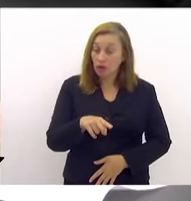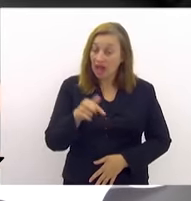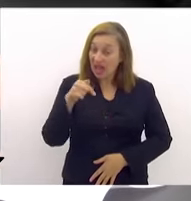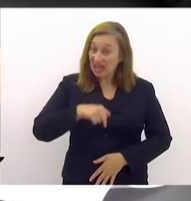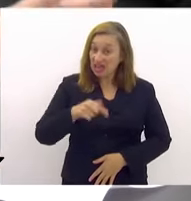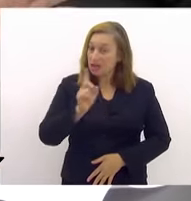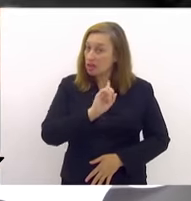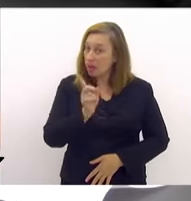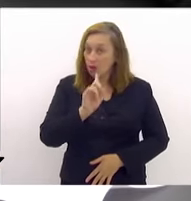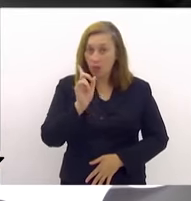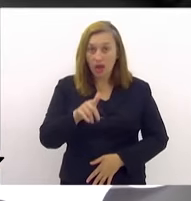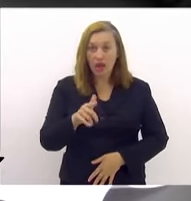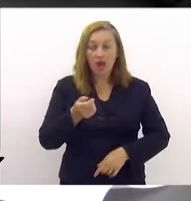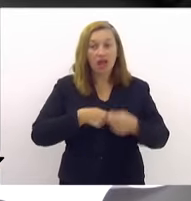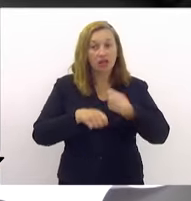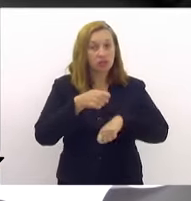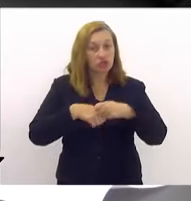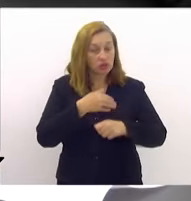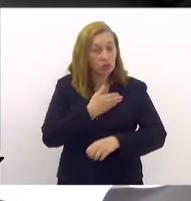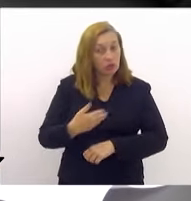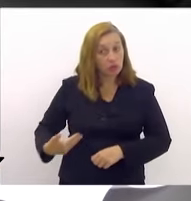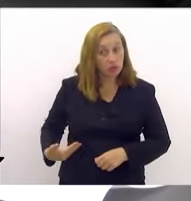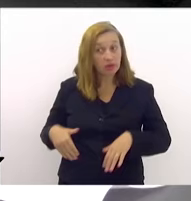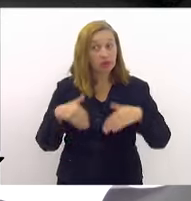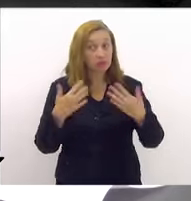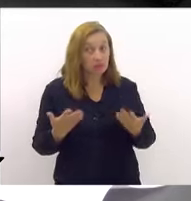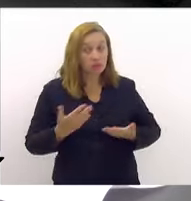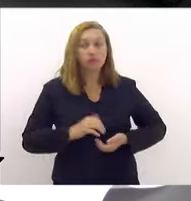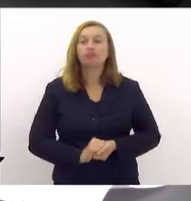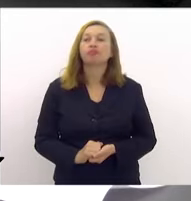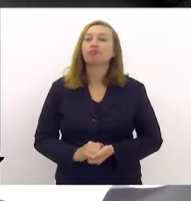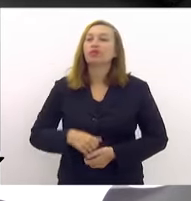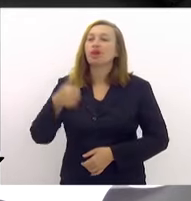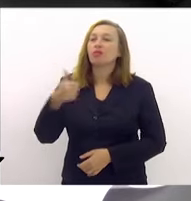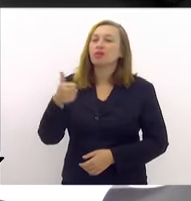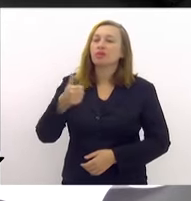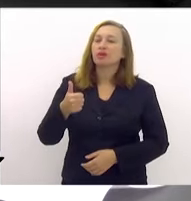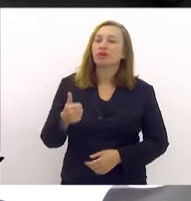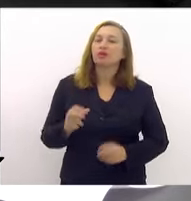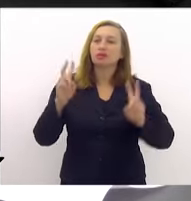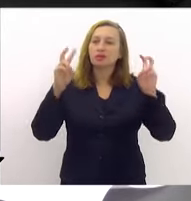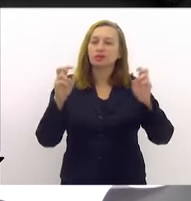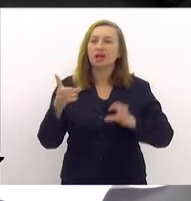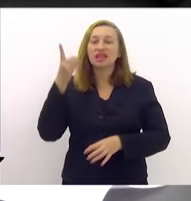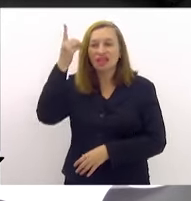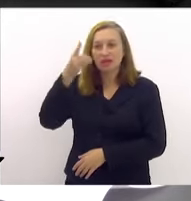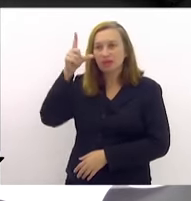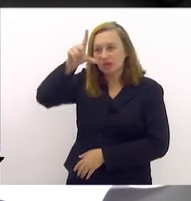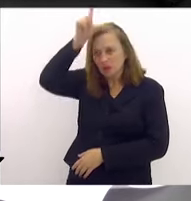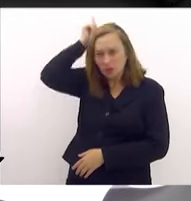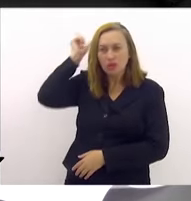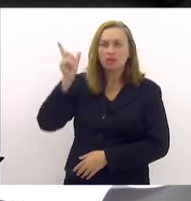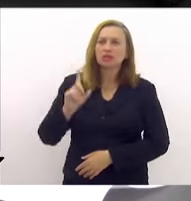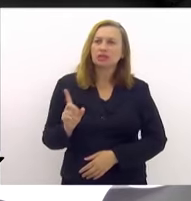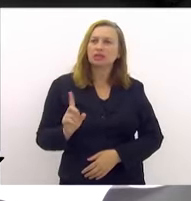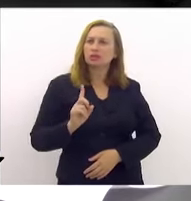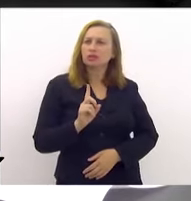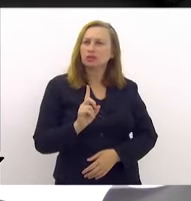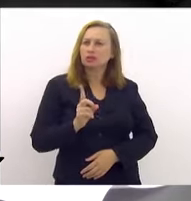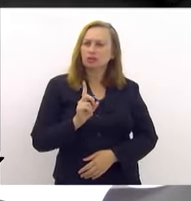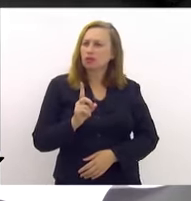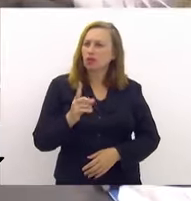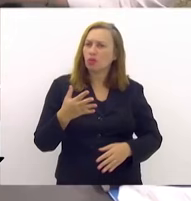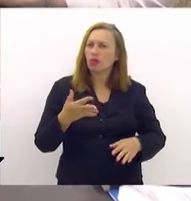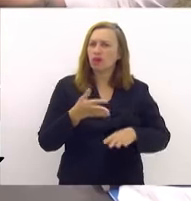pública. Bom, então, a primeira... O deputado Luiz, inclusive, atualmente não passa por nenhuma dessas